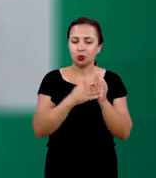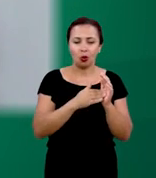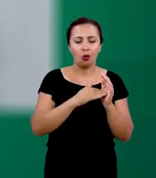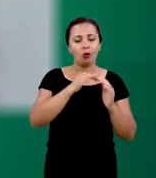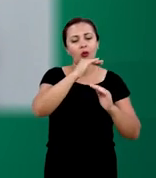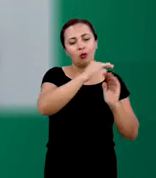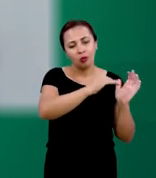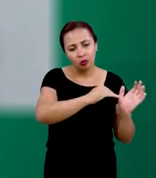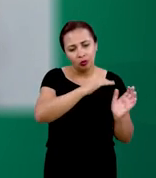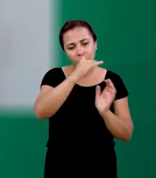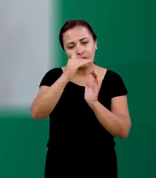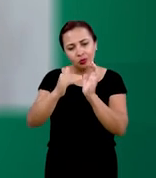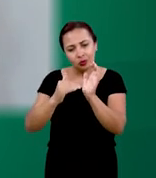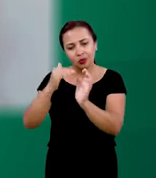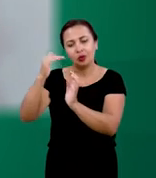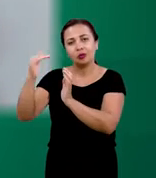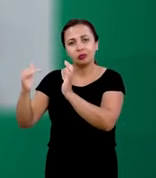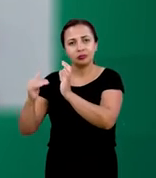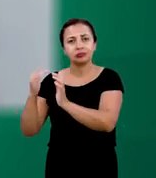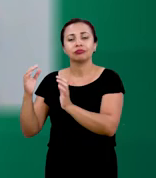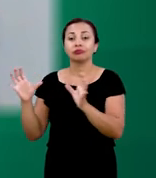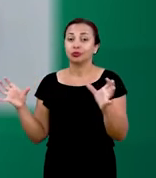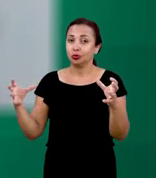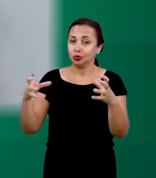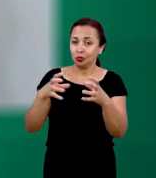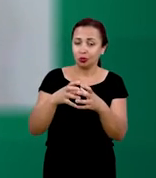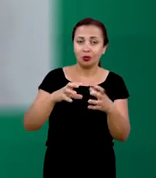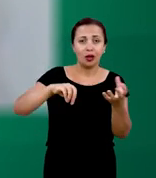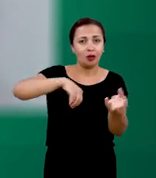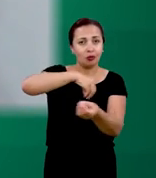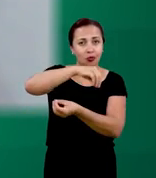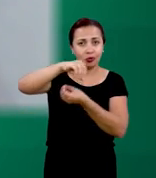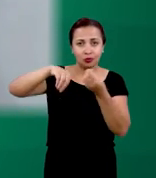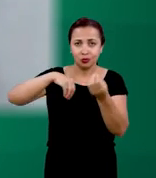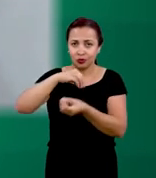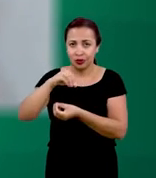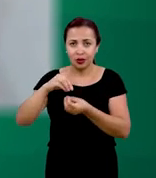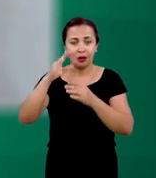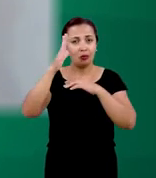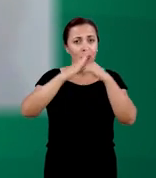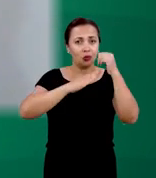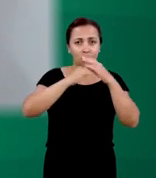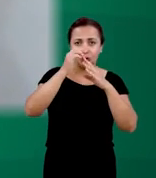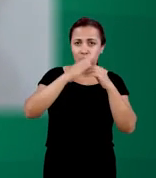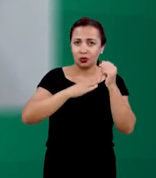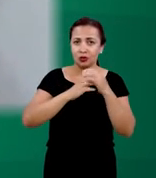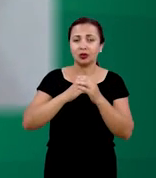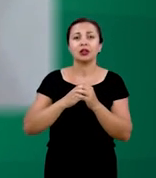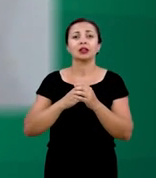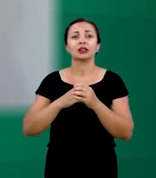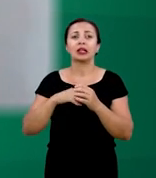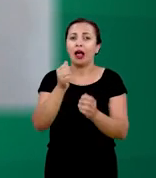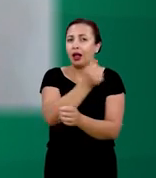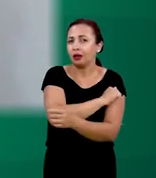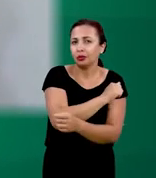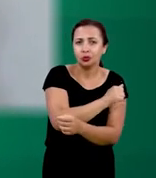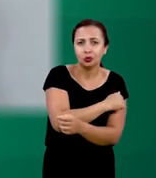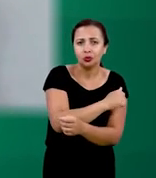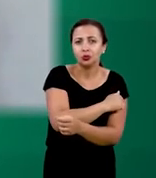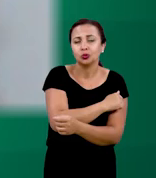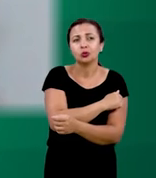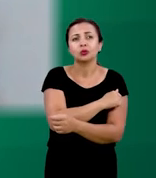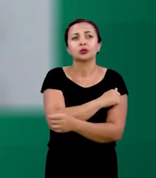esse processo, toda essa cadeia, ela, além de envolver profissionais, envolver